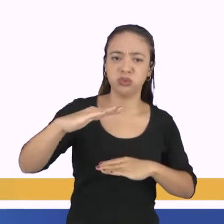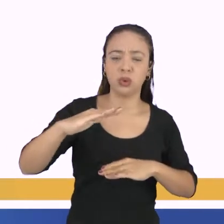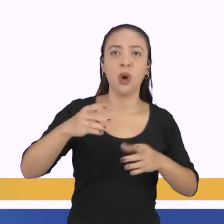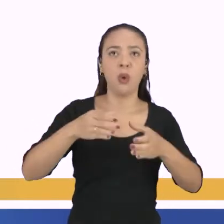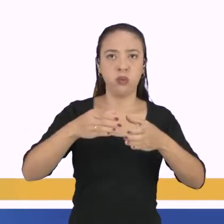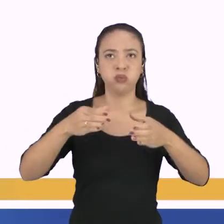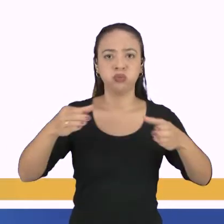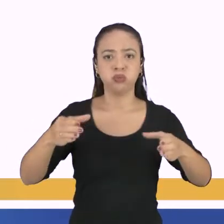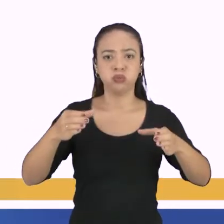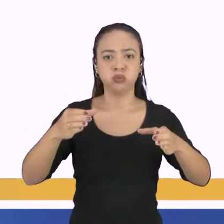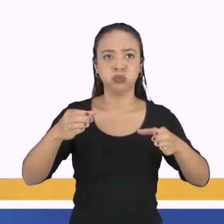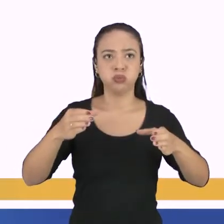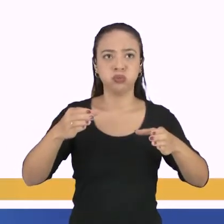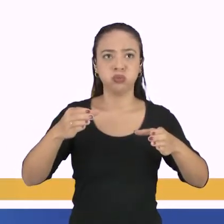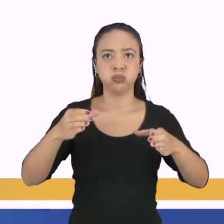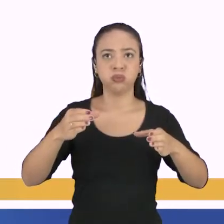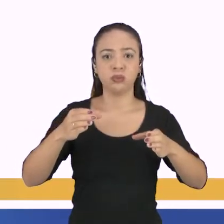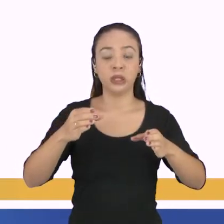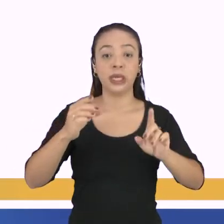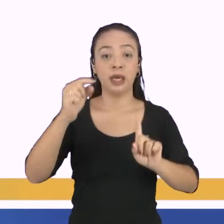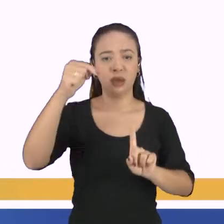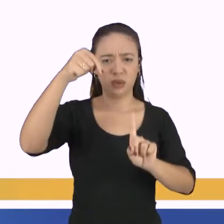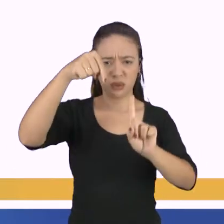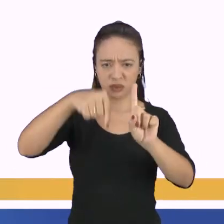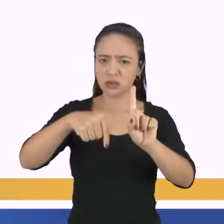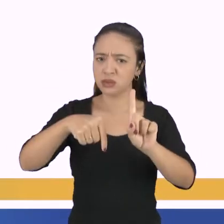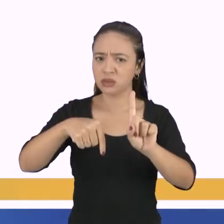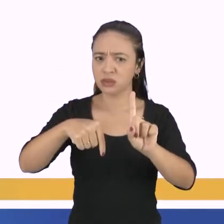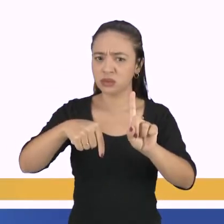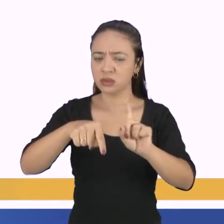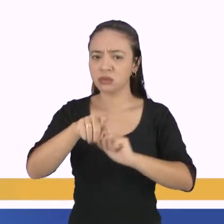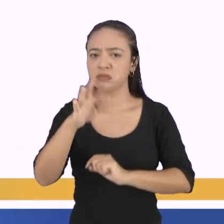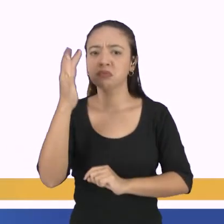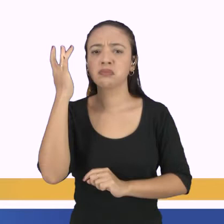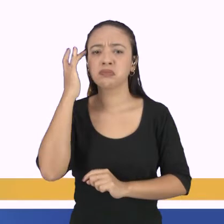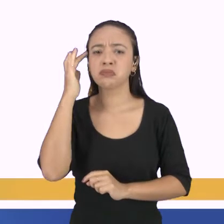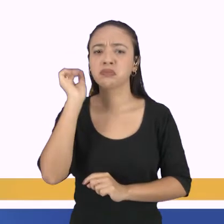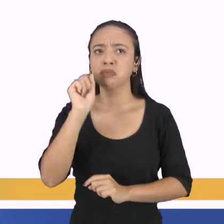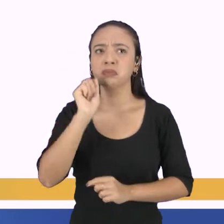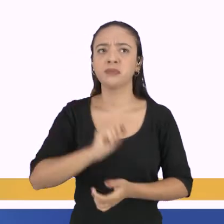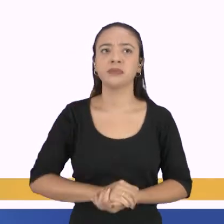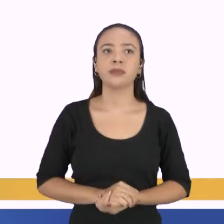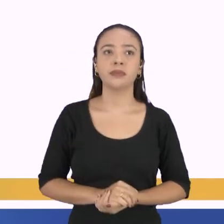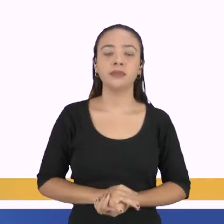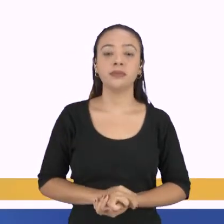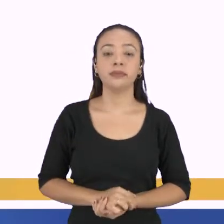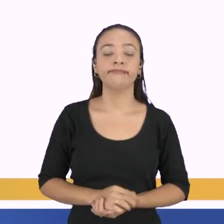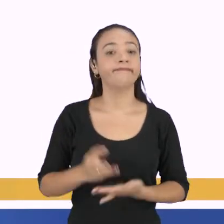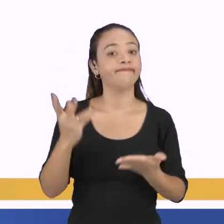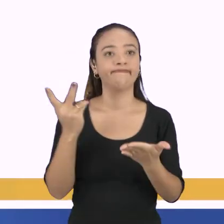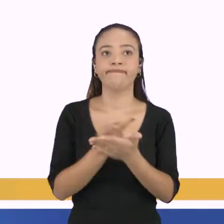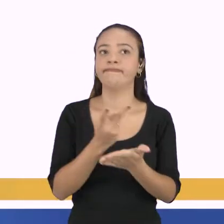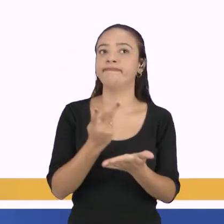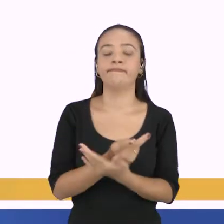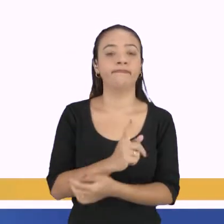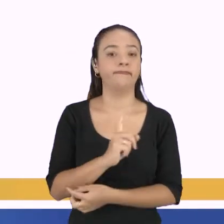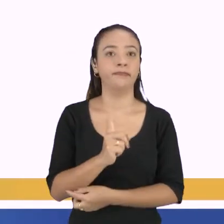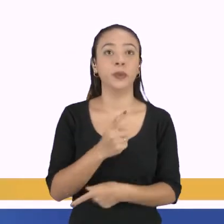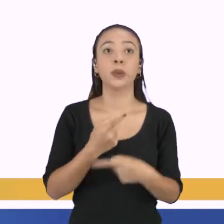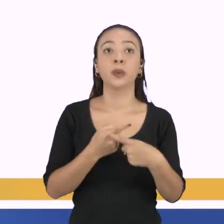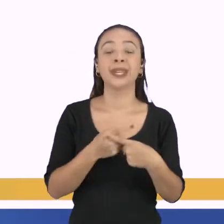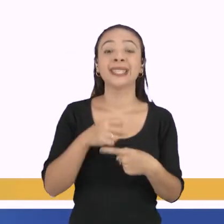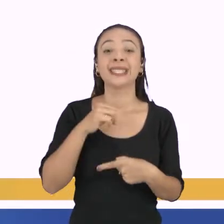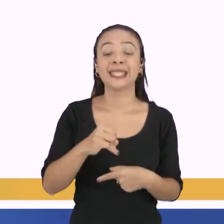grandezas inversamente proporcionais? E aí, o que você acha? A resposta é não, porque quando a